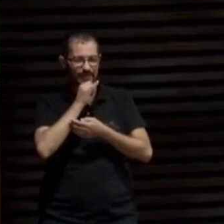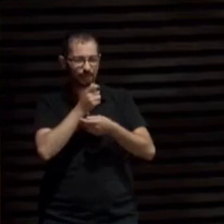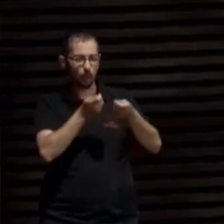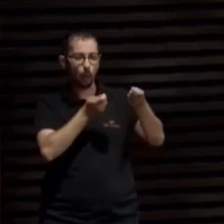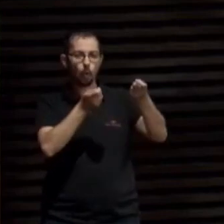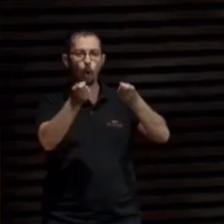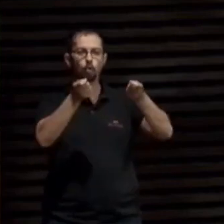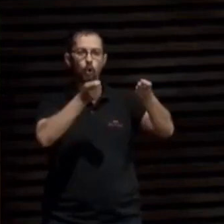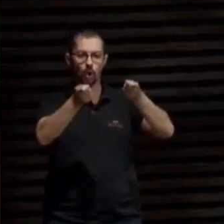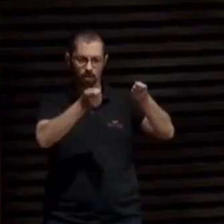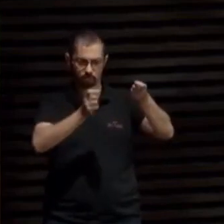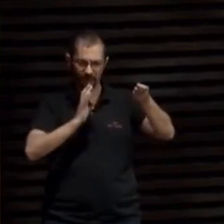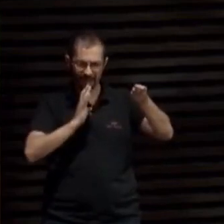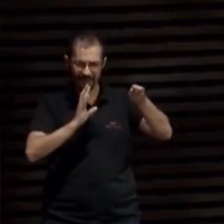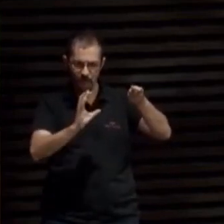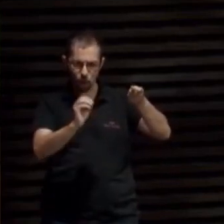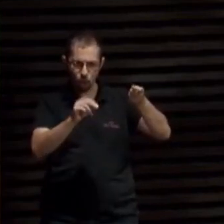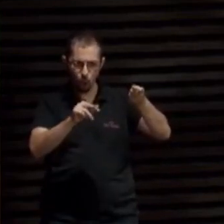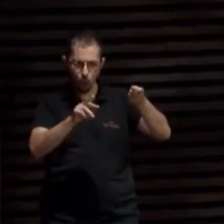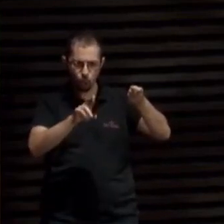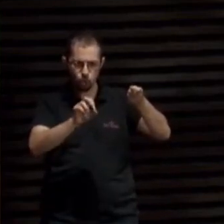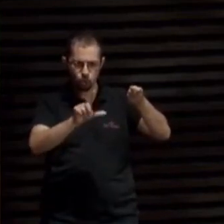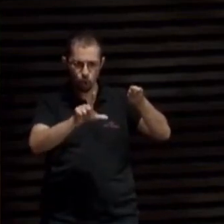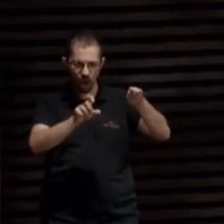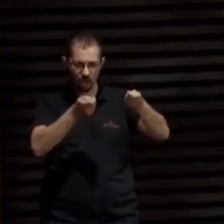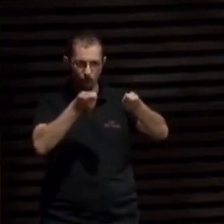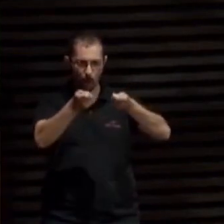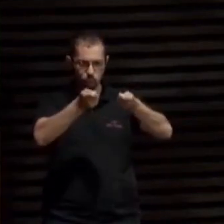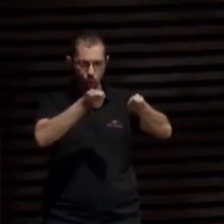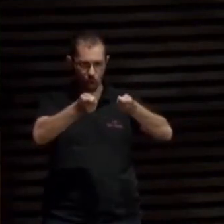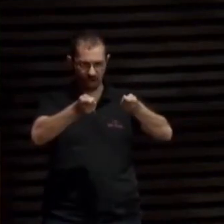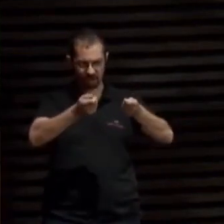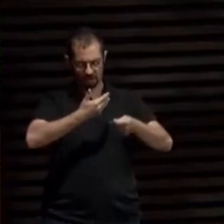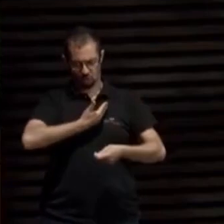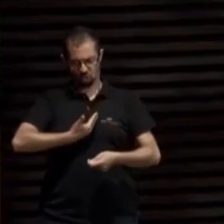do mundo pelos governantes mundiais,